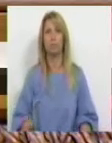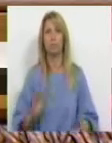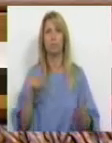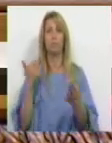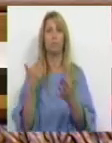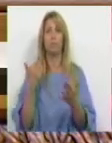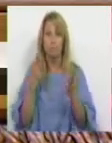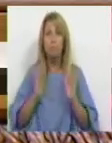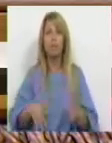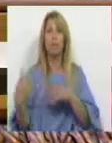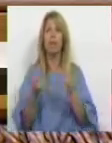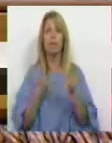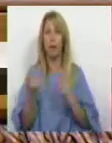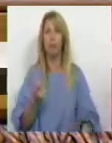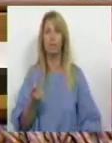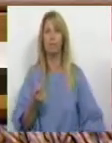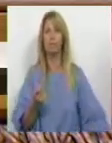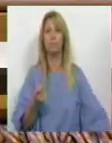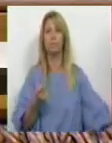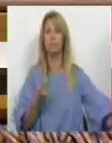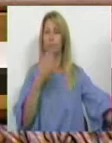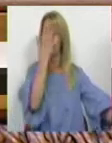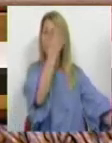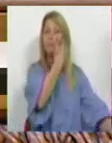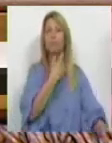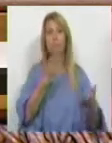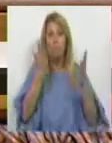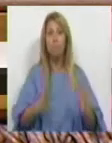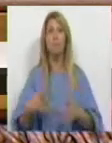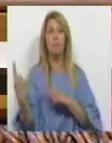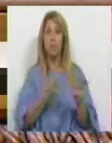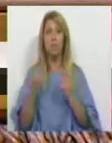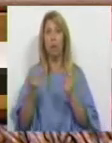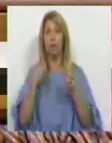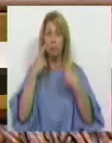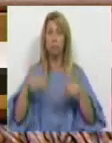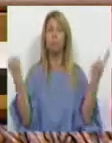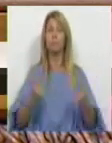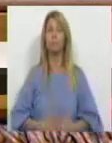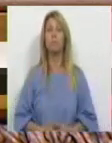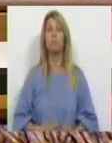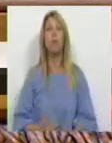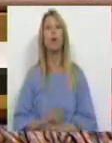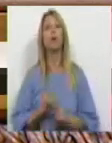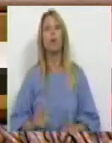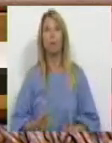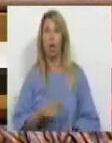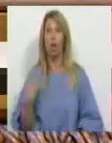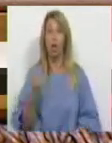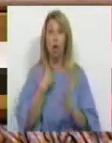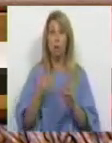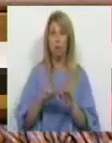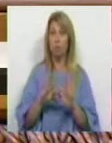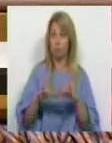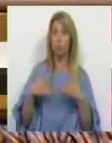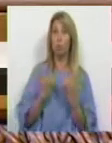debate. Não podemos deixar de fazer este debate, porque de facto a nossa sociedade